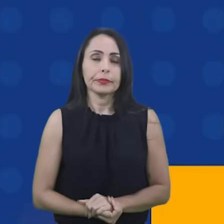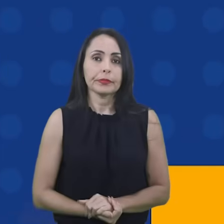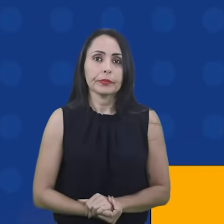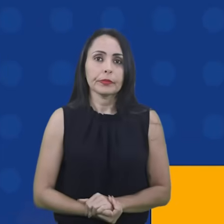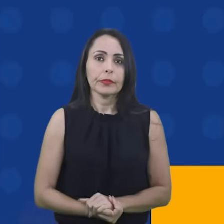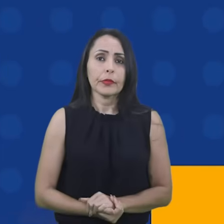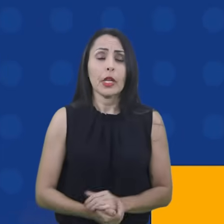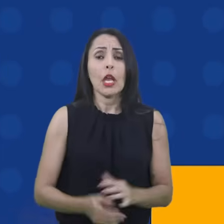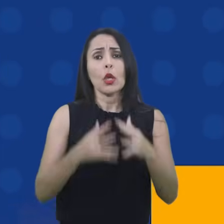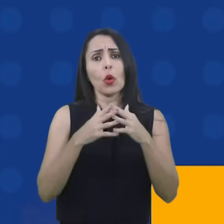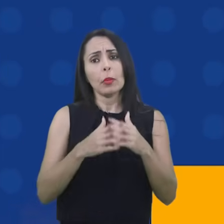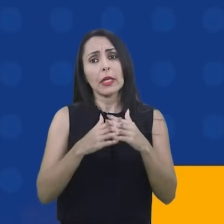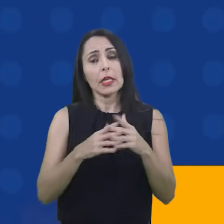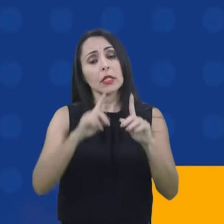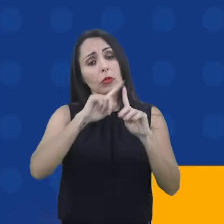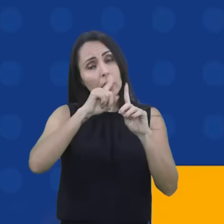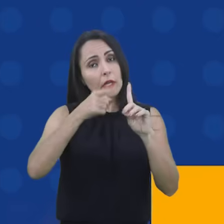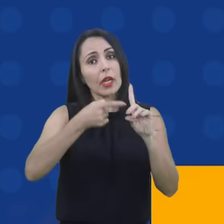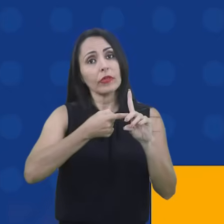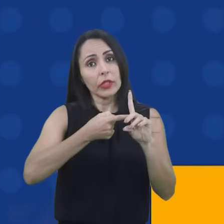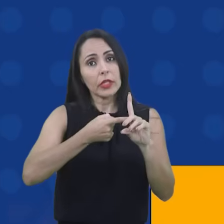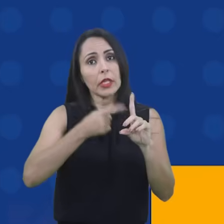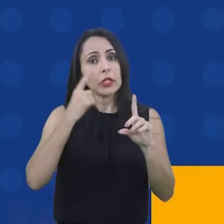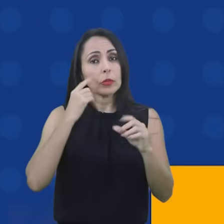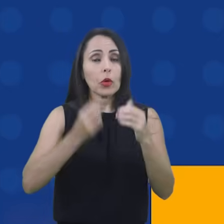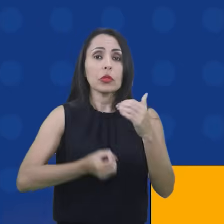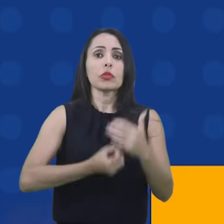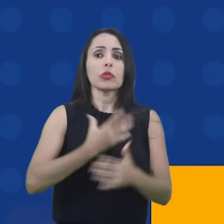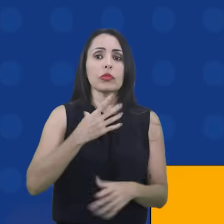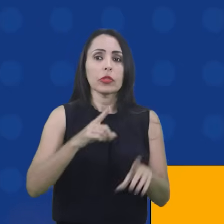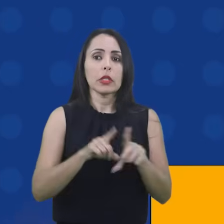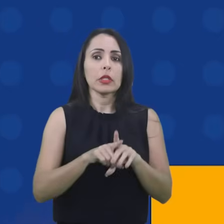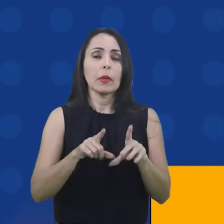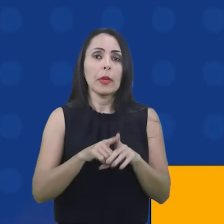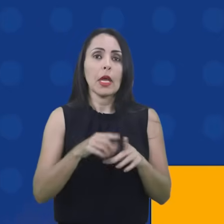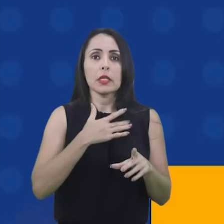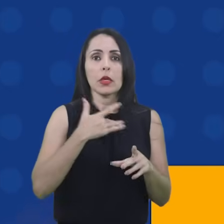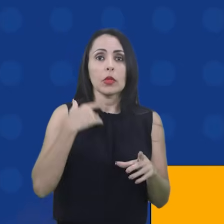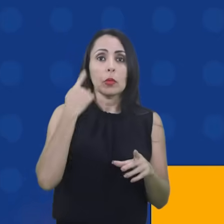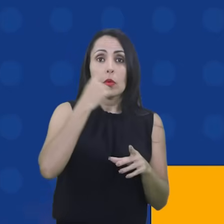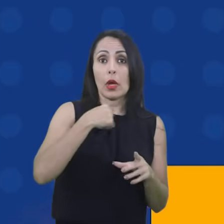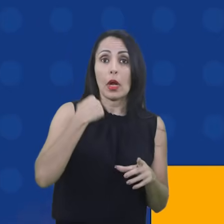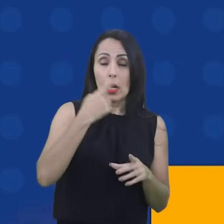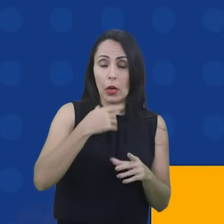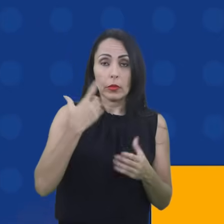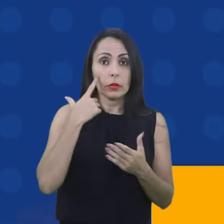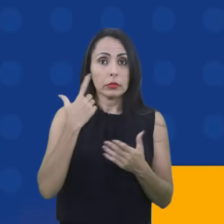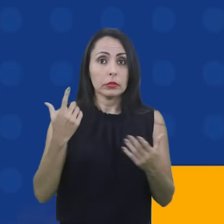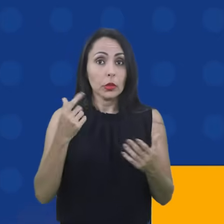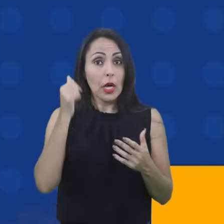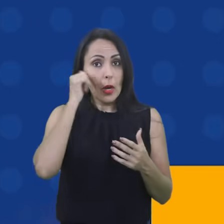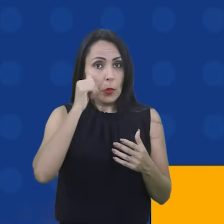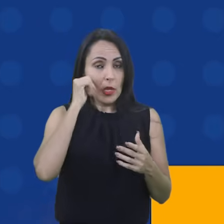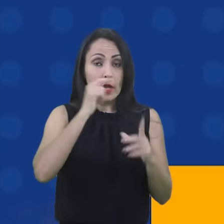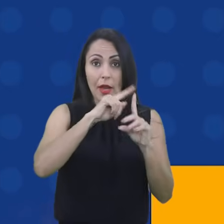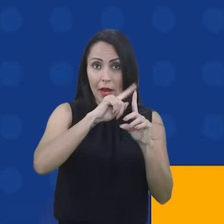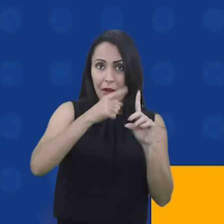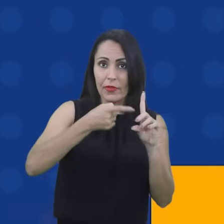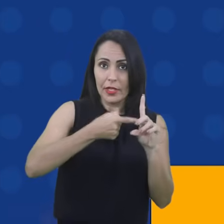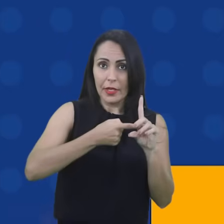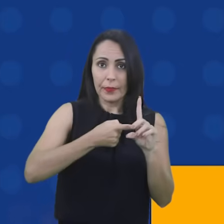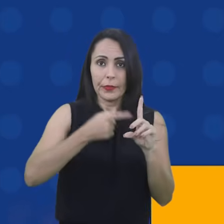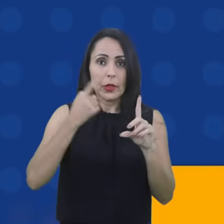E complicações na gravidez, né? Também podem surgir caso a sua saúde bucal não esteja em dia, né? Pois as mulheres grávidas, né,